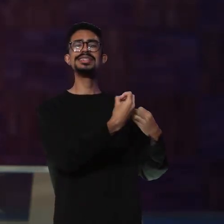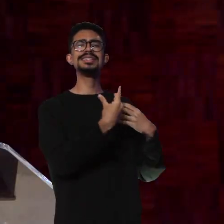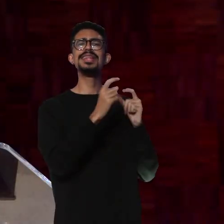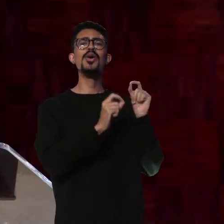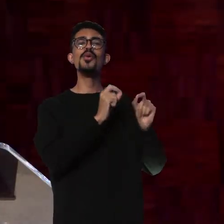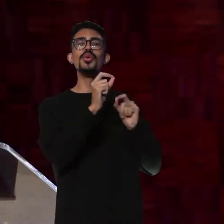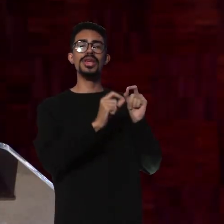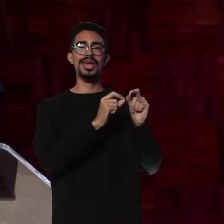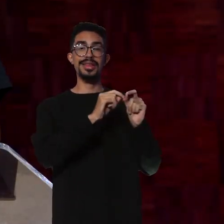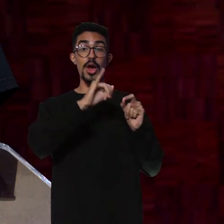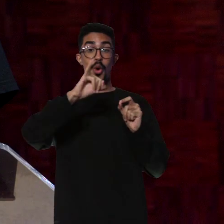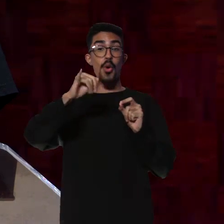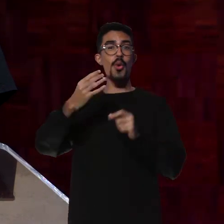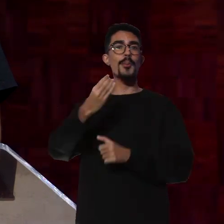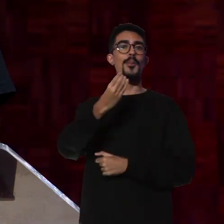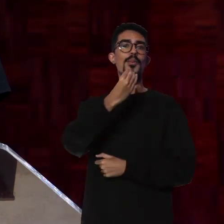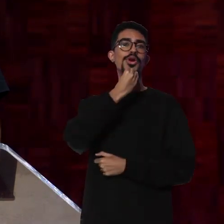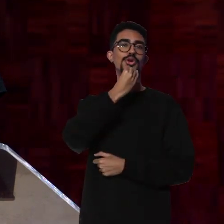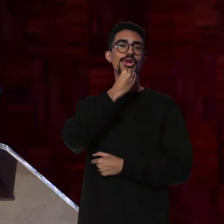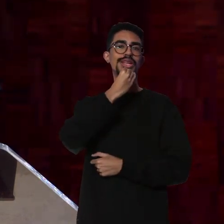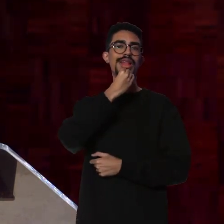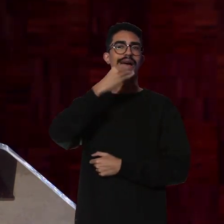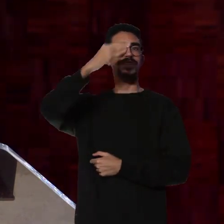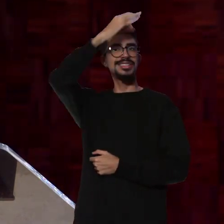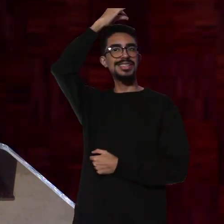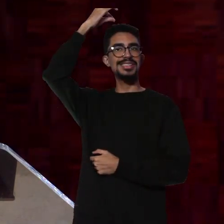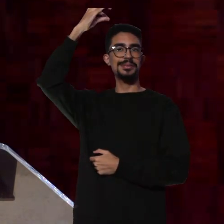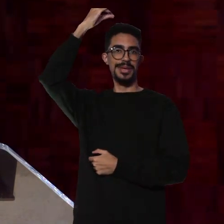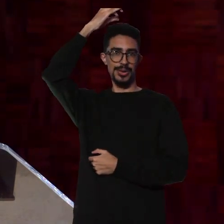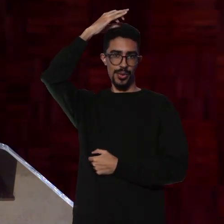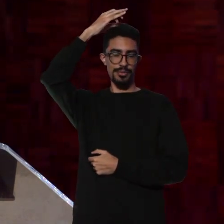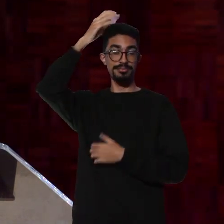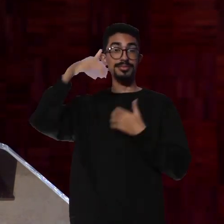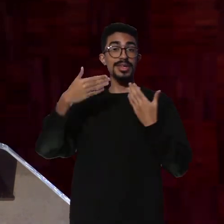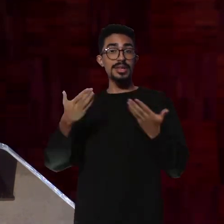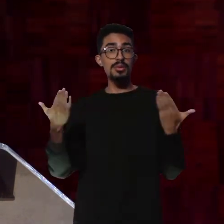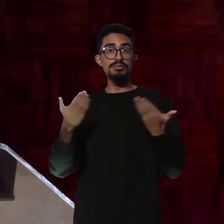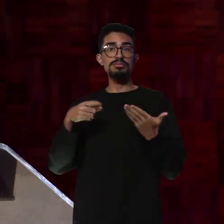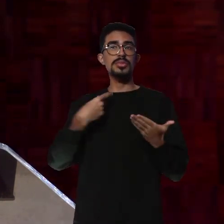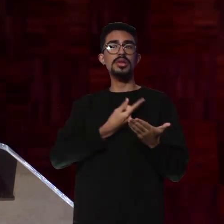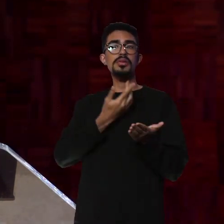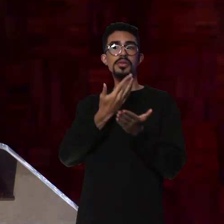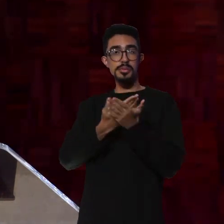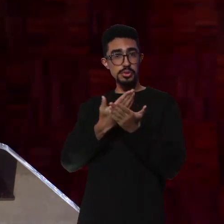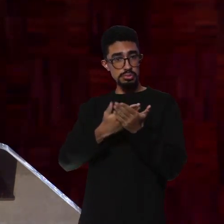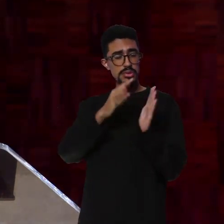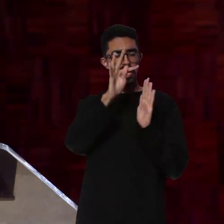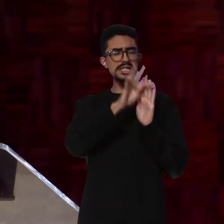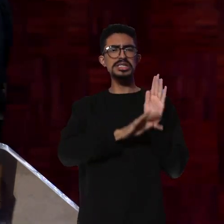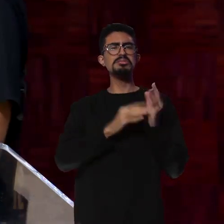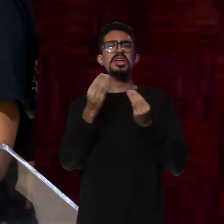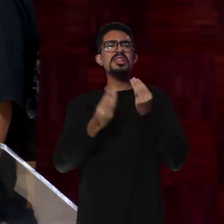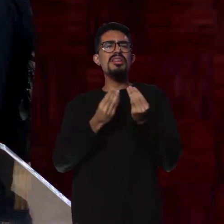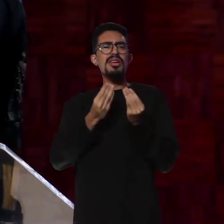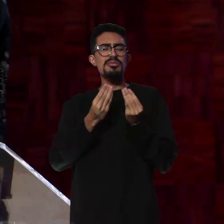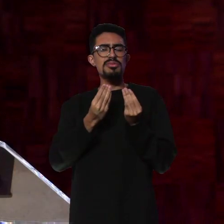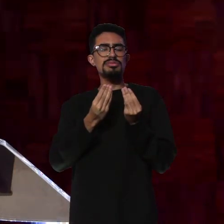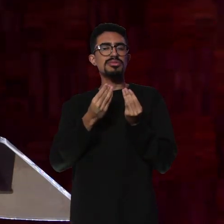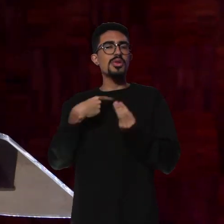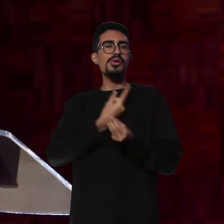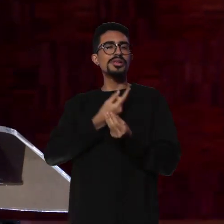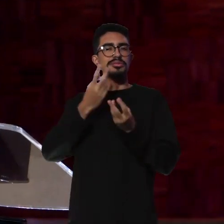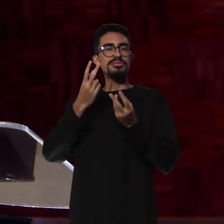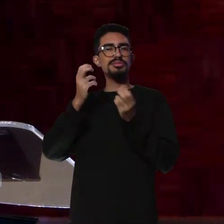de oportunidade espirituais. E hoje eu quero estudar junto com você esse texto para entender como nós podemos discernir